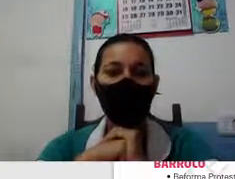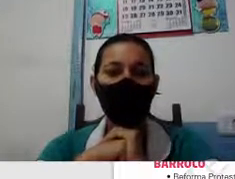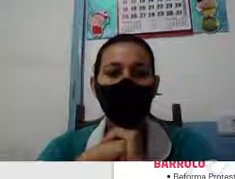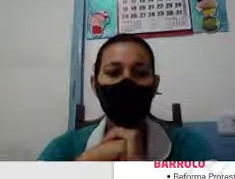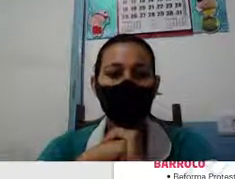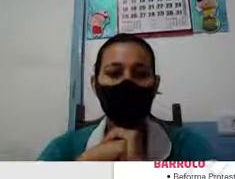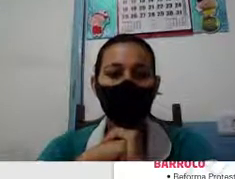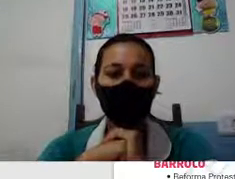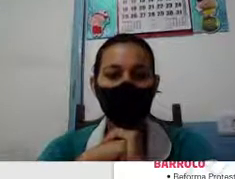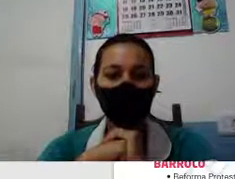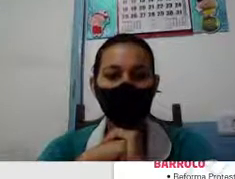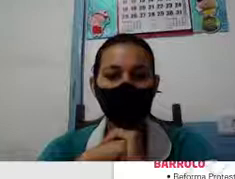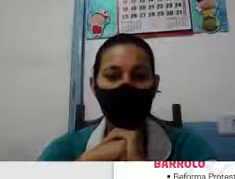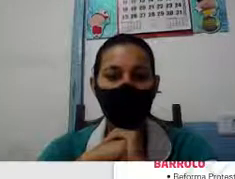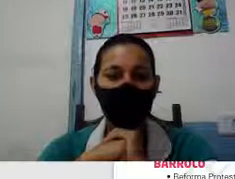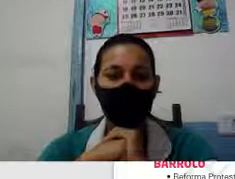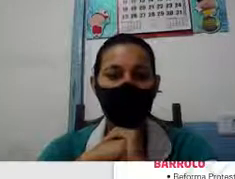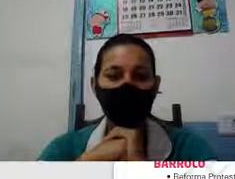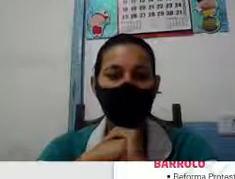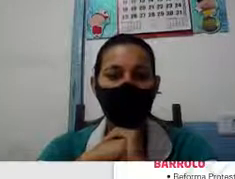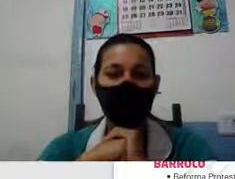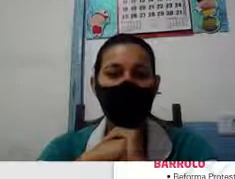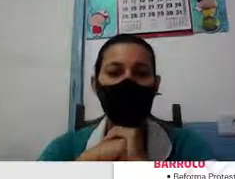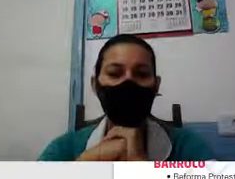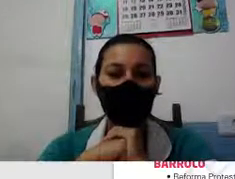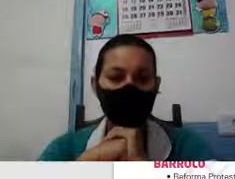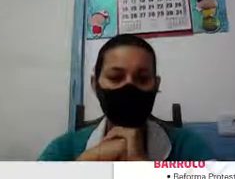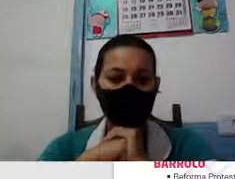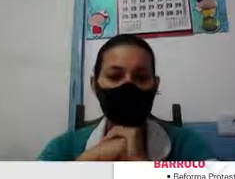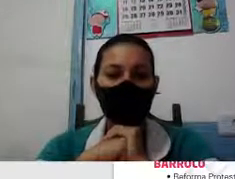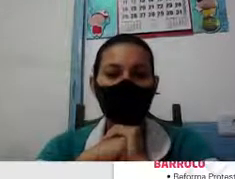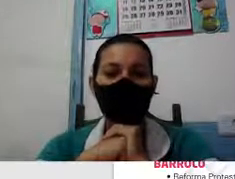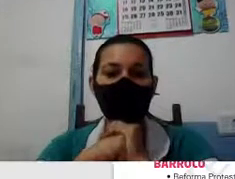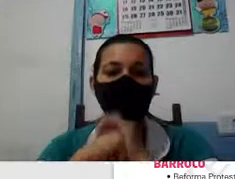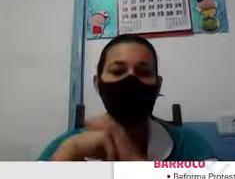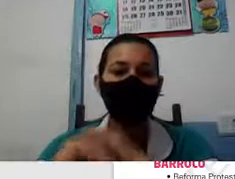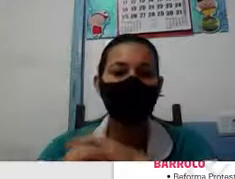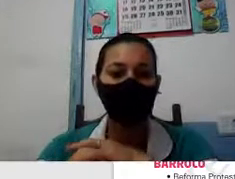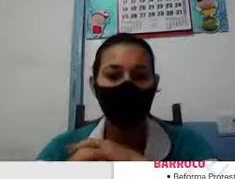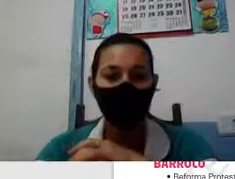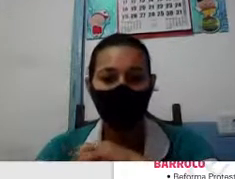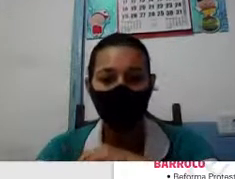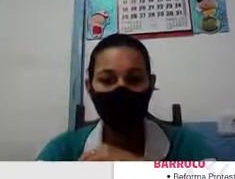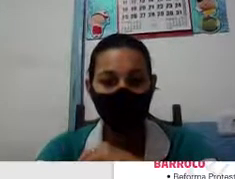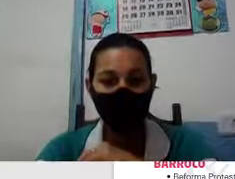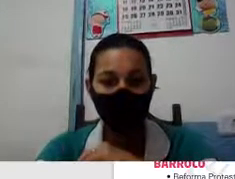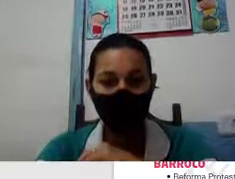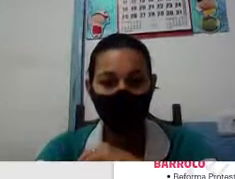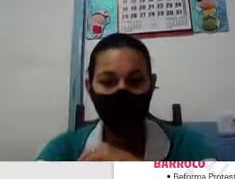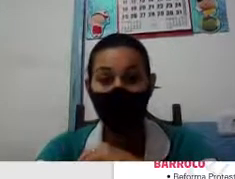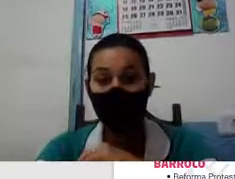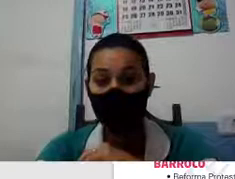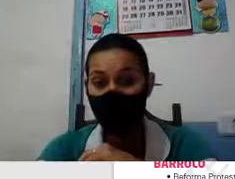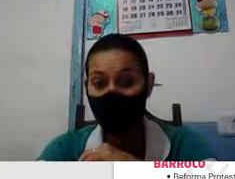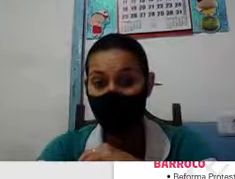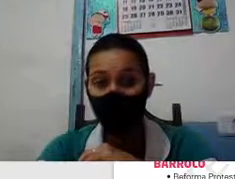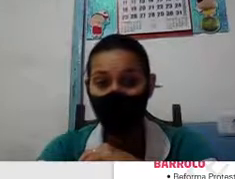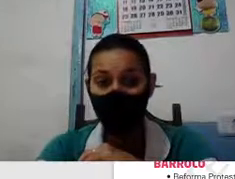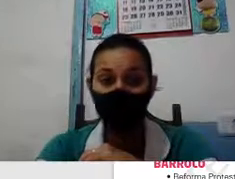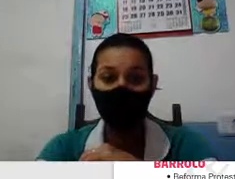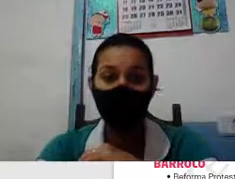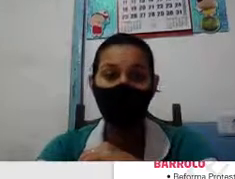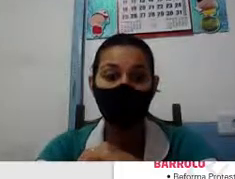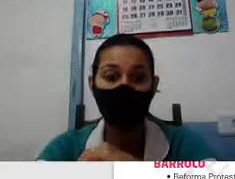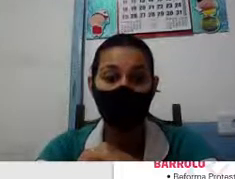Roma foi vigorosamente reafirmada depois de perder muitos fiéis. A Santa Inquisição tornou-se instrumento de